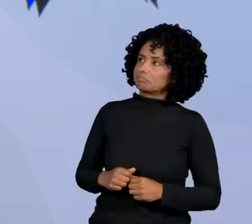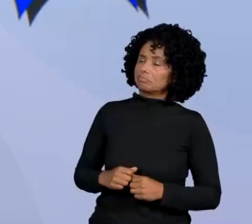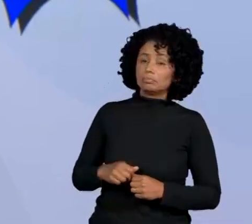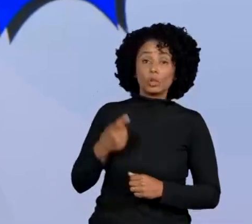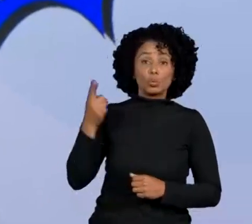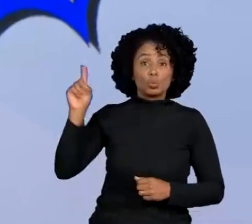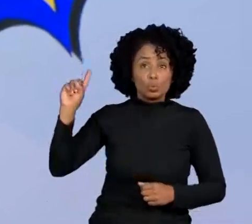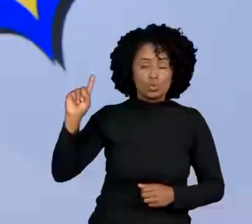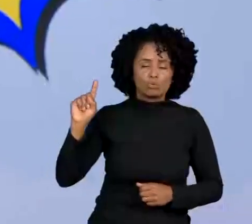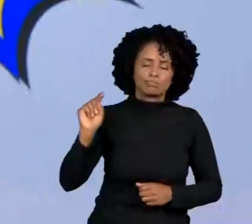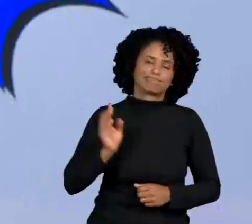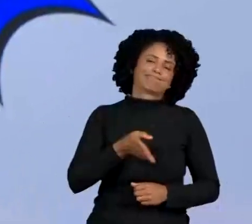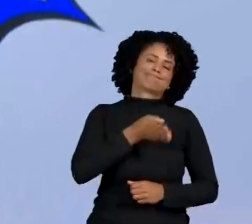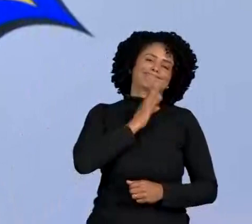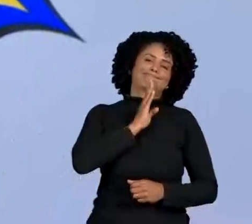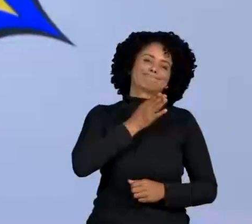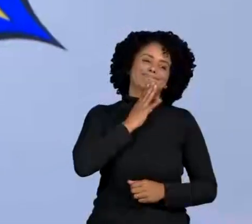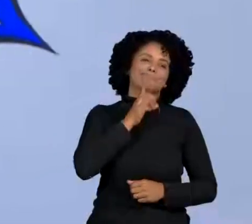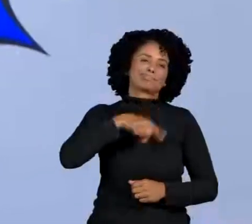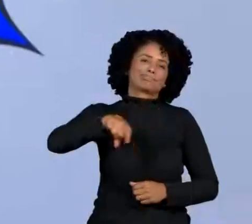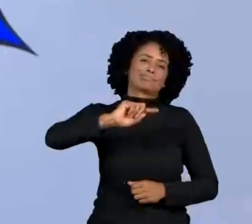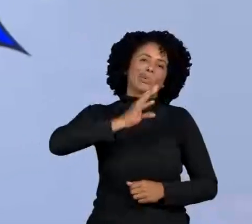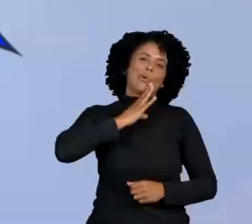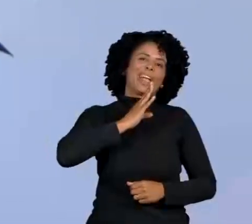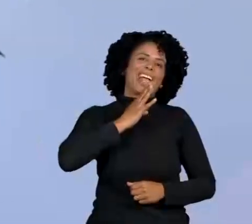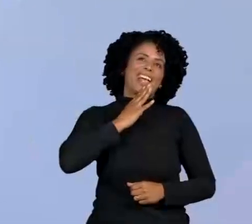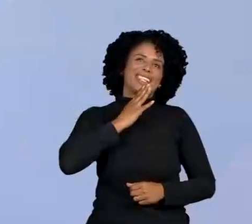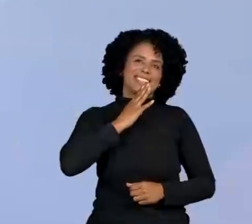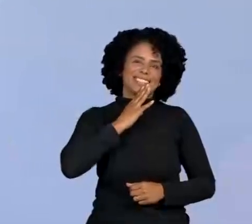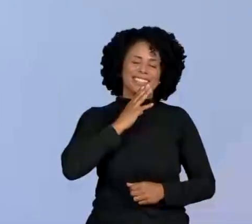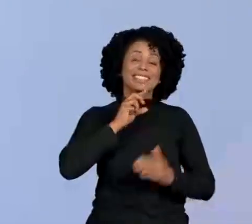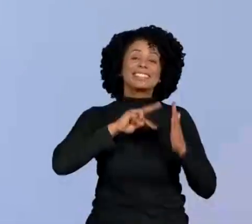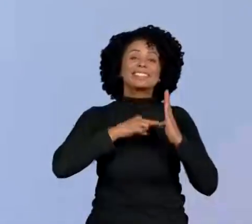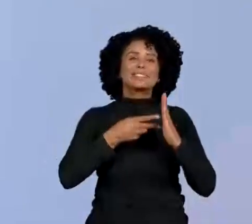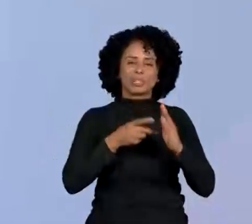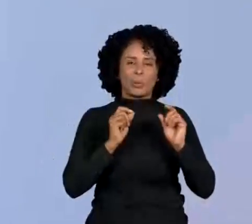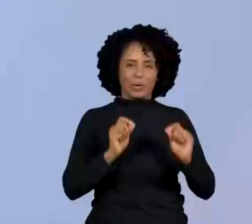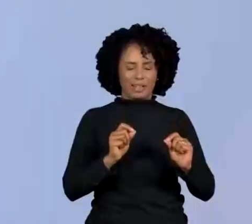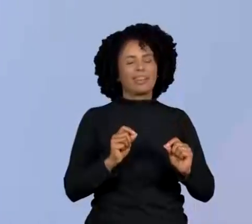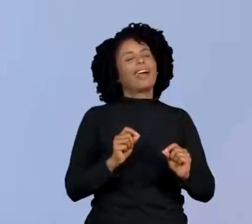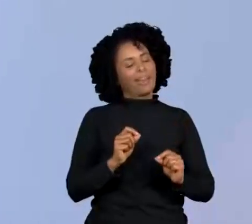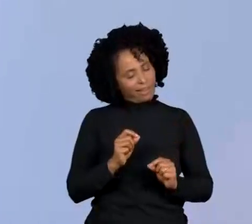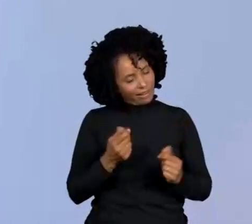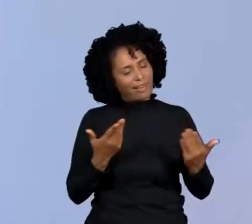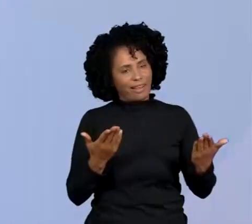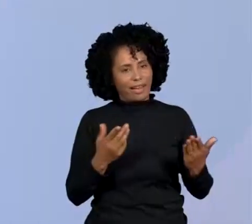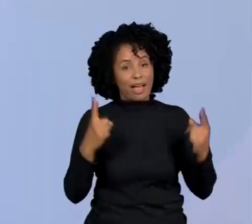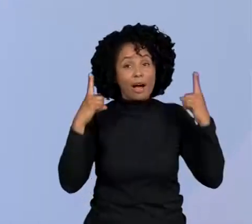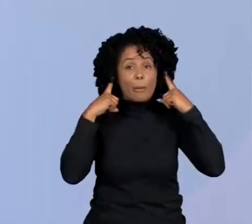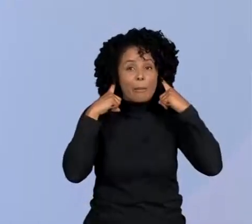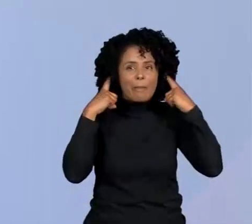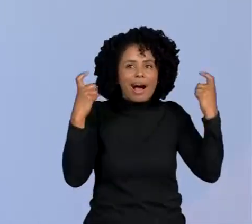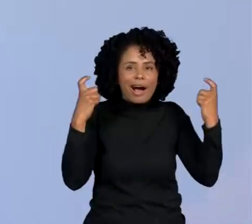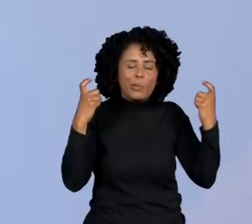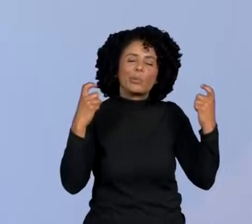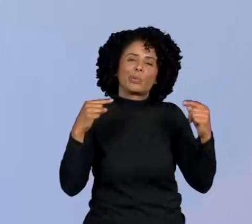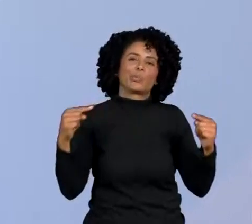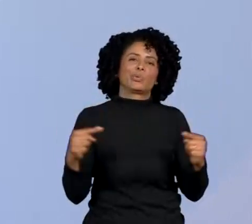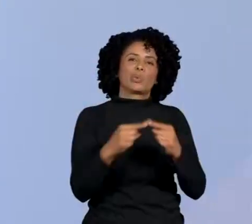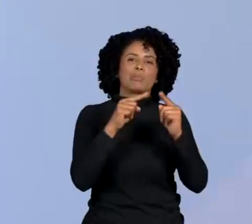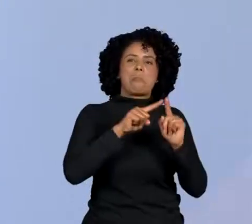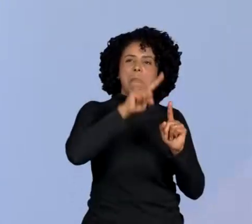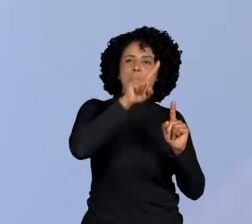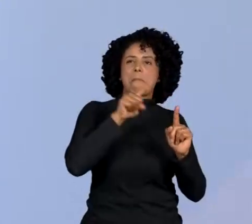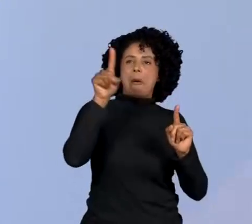o mais conhecido, aliás. É uma onomatopeia, também num balão estriado.